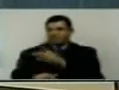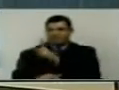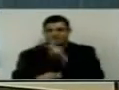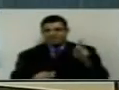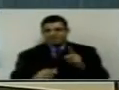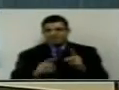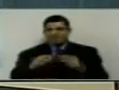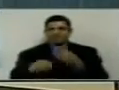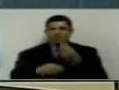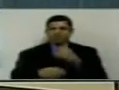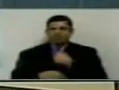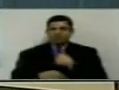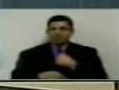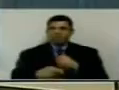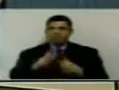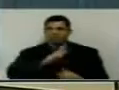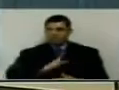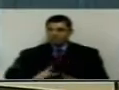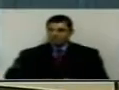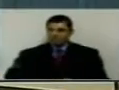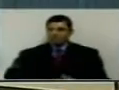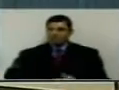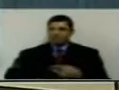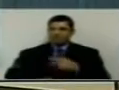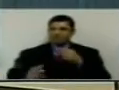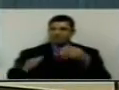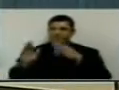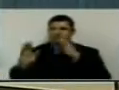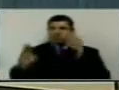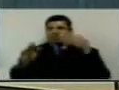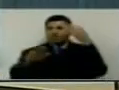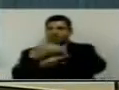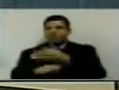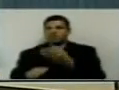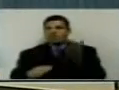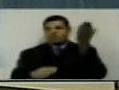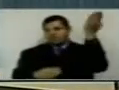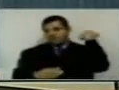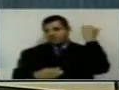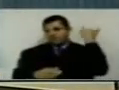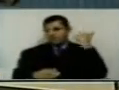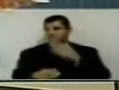do Grêmio como eu, a vereador ele furou a fila, porque ele chegou antes de mim.